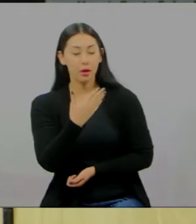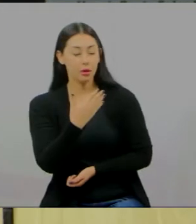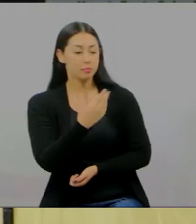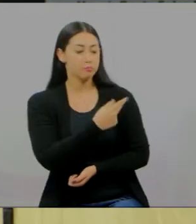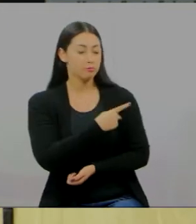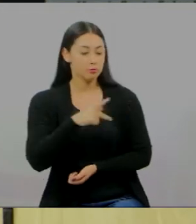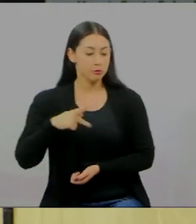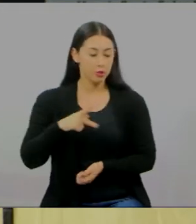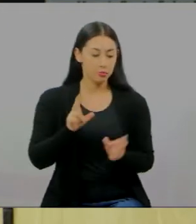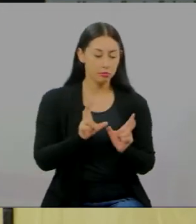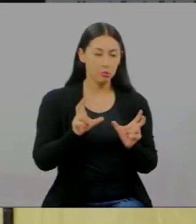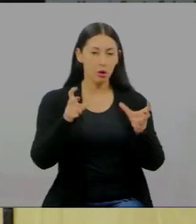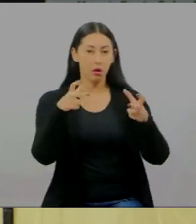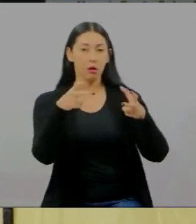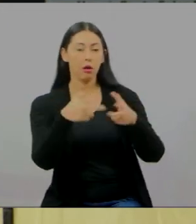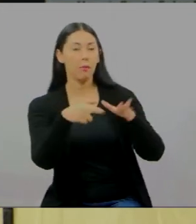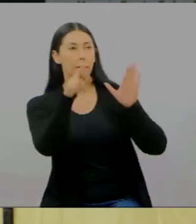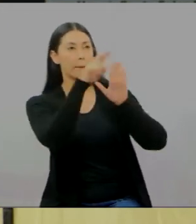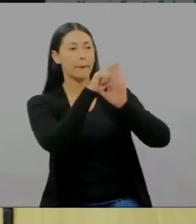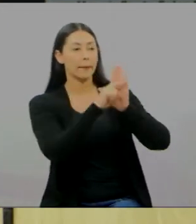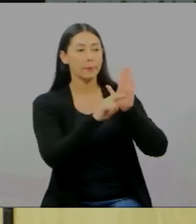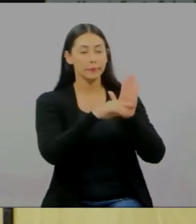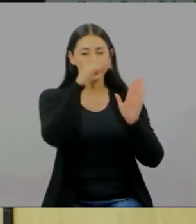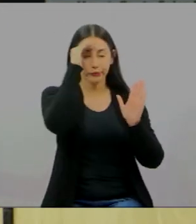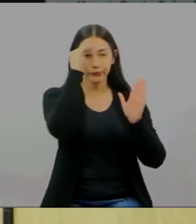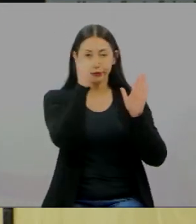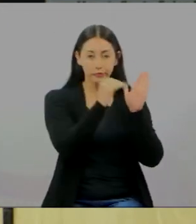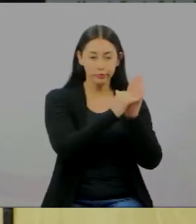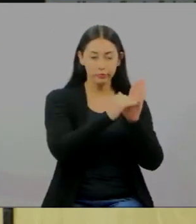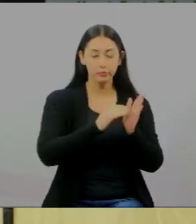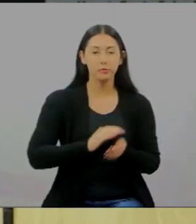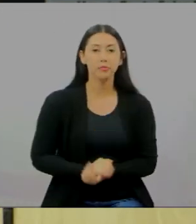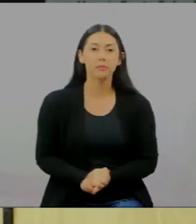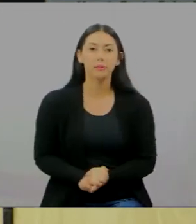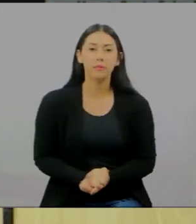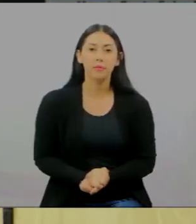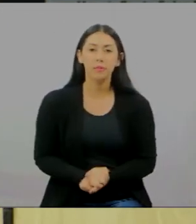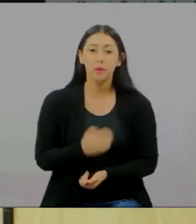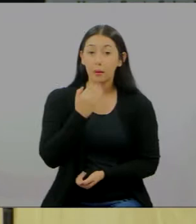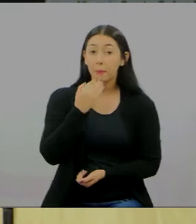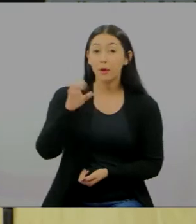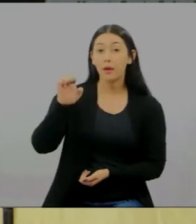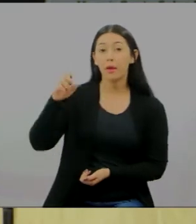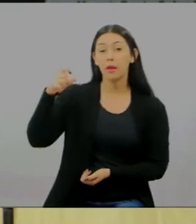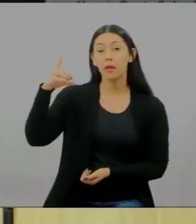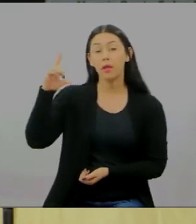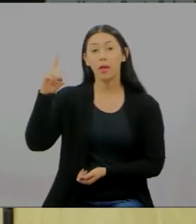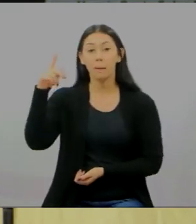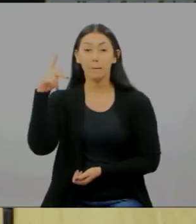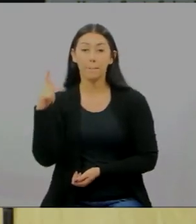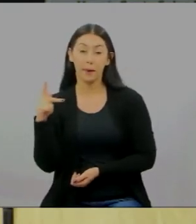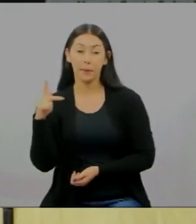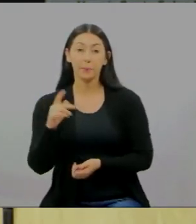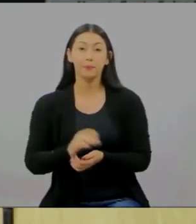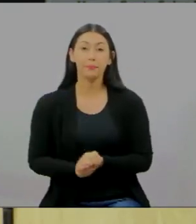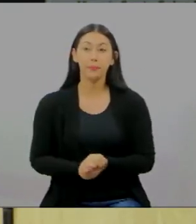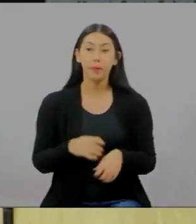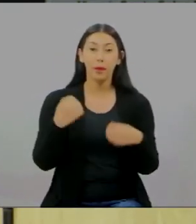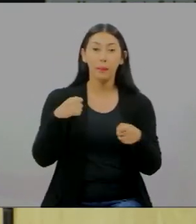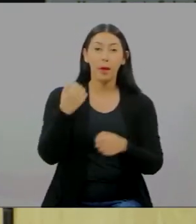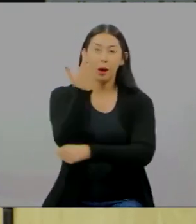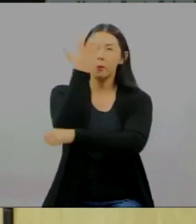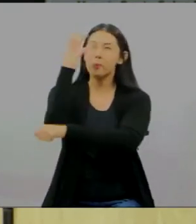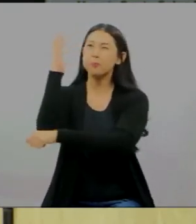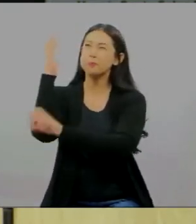Casa, ouvido e aprovado pela Igreja de Plenário, cumpridas as formalidades regimentais, seja oficiada a EDP, solicitando poda de segurança de